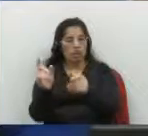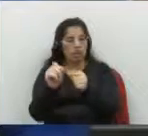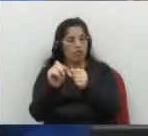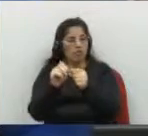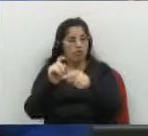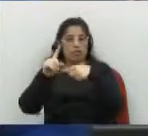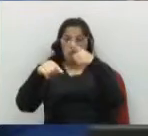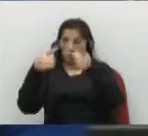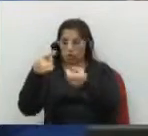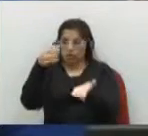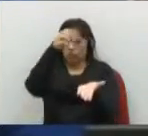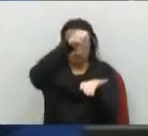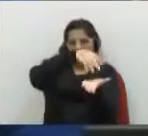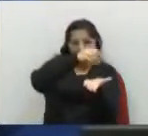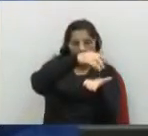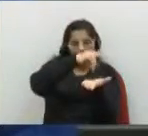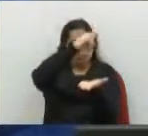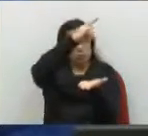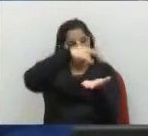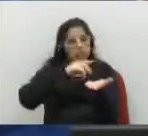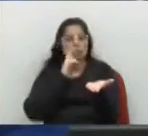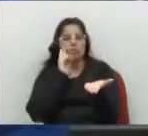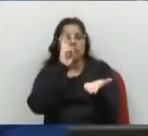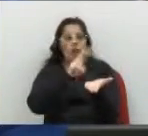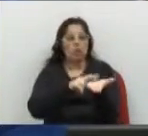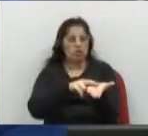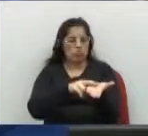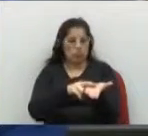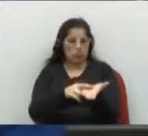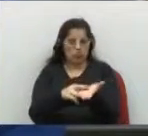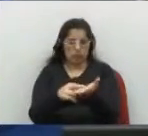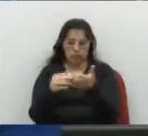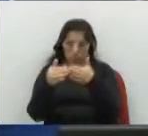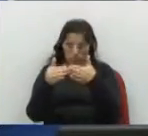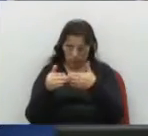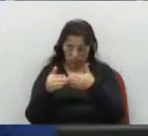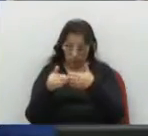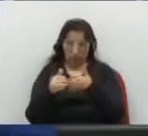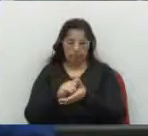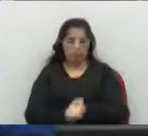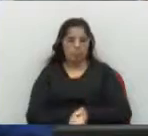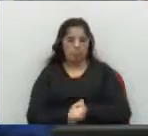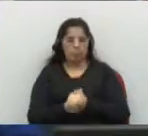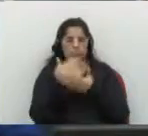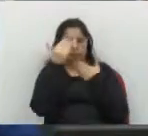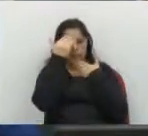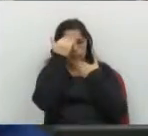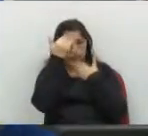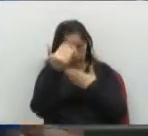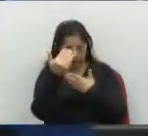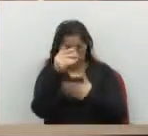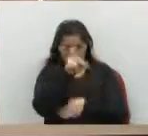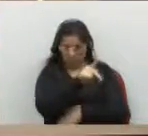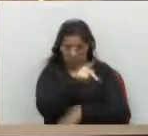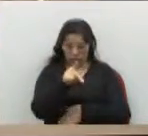cópia depois do vereador das respostas obtidas junto à Prefeitura Municipal. Muito obrigado, senhor